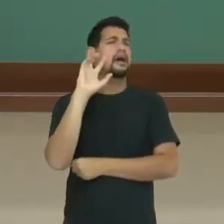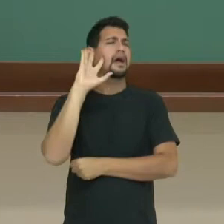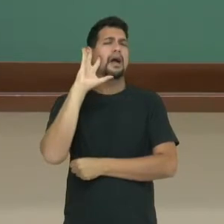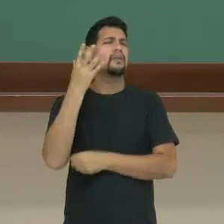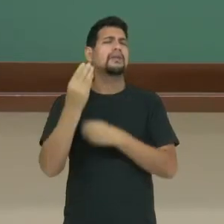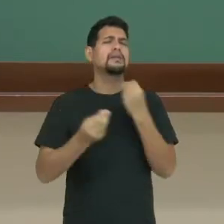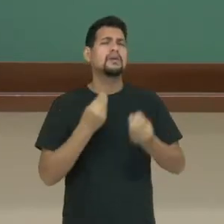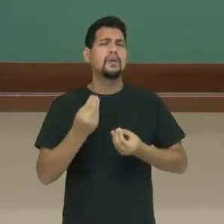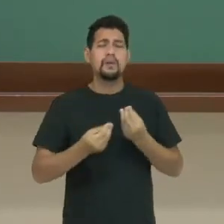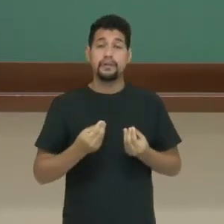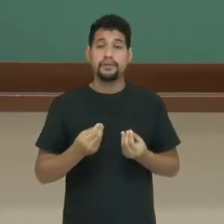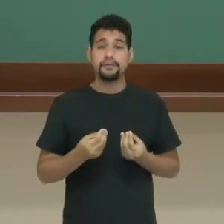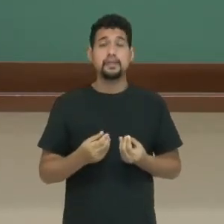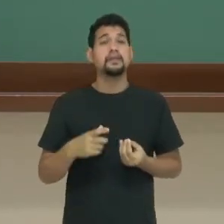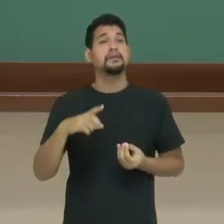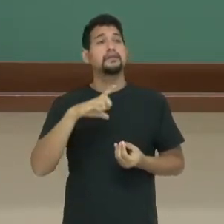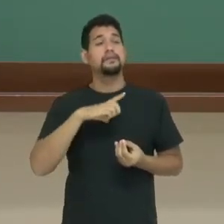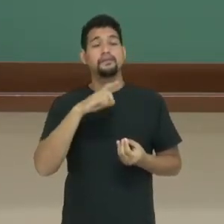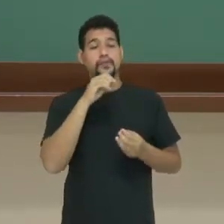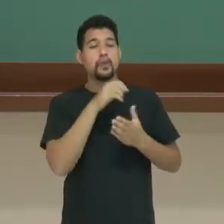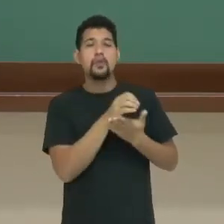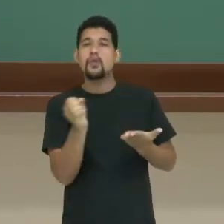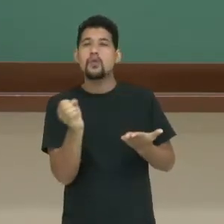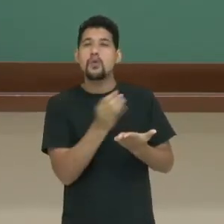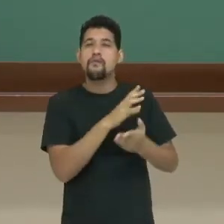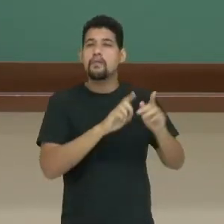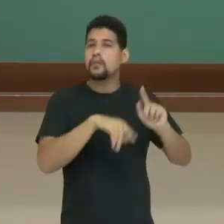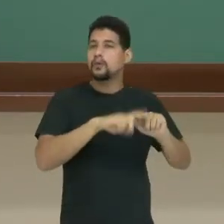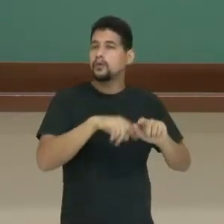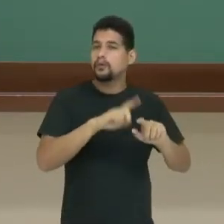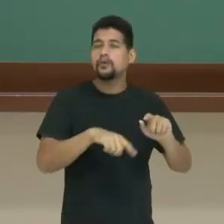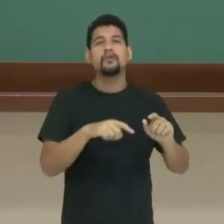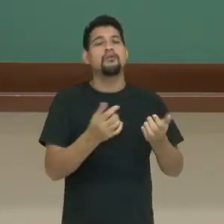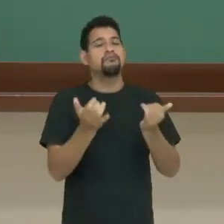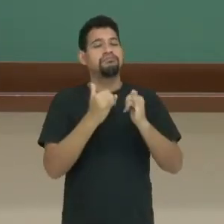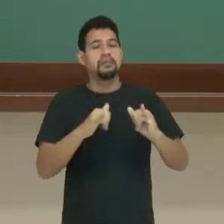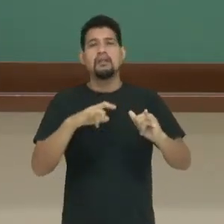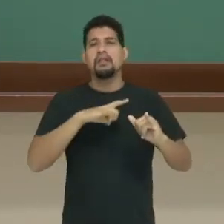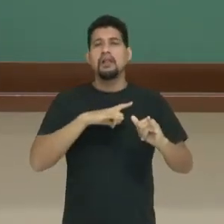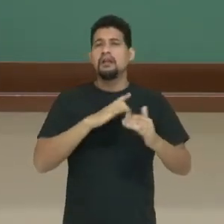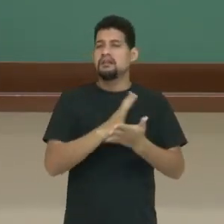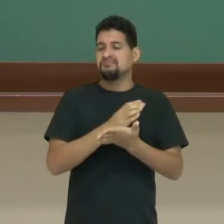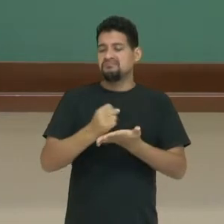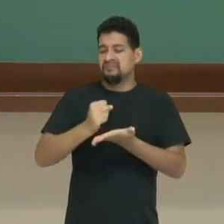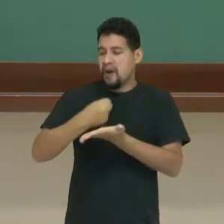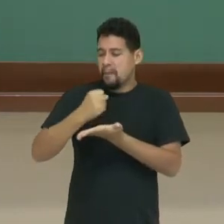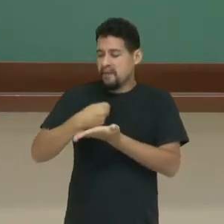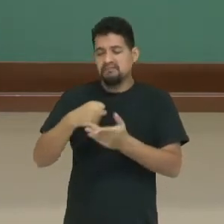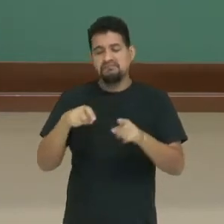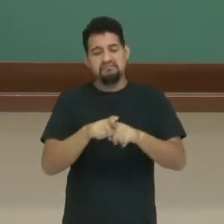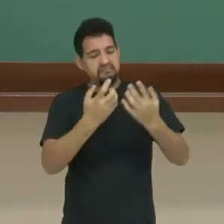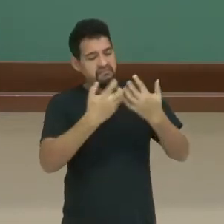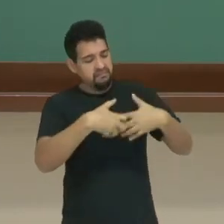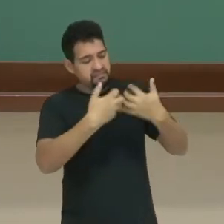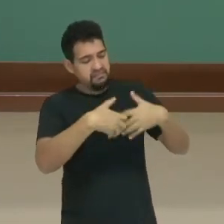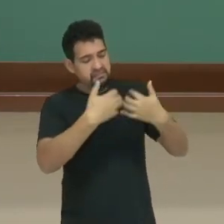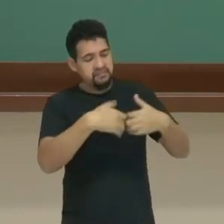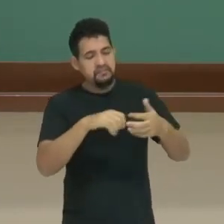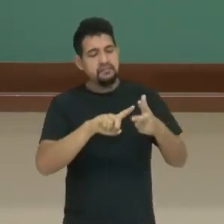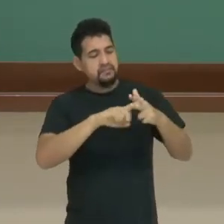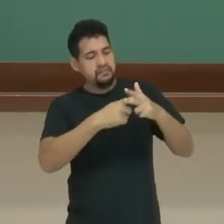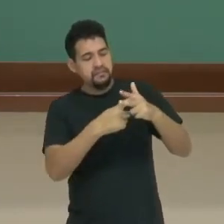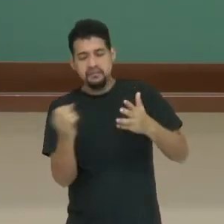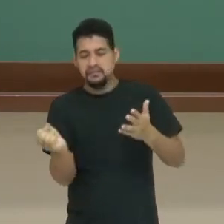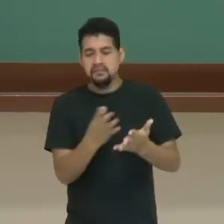momento em que há um lançamento de um produto novo, de um composto farmacêutico, de uma máquina, de uma ferramenta nova, de